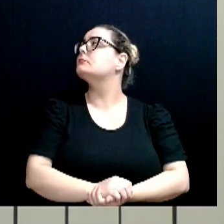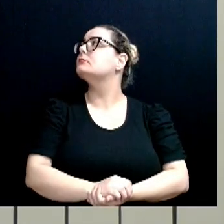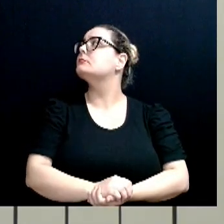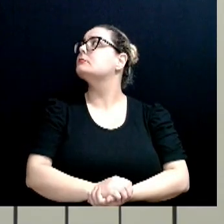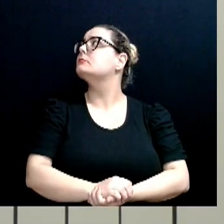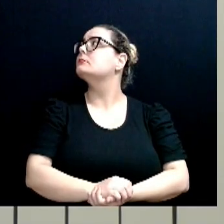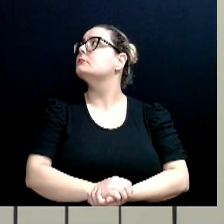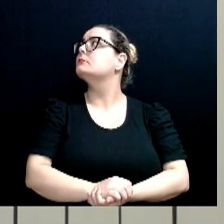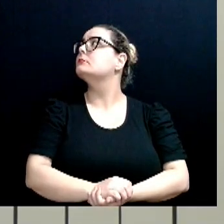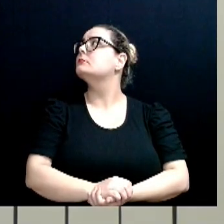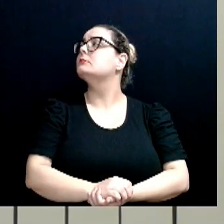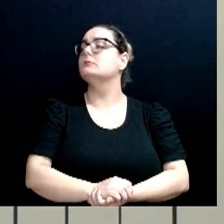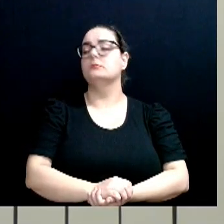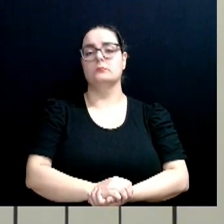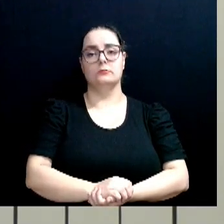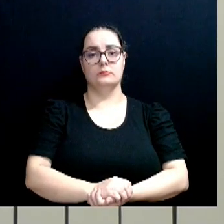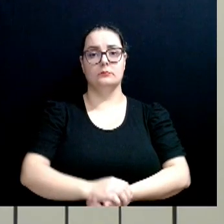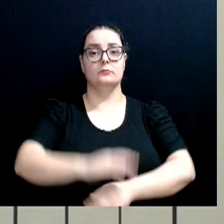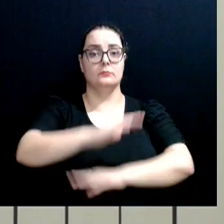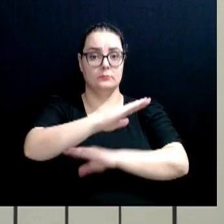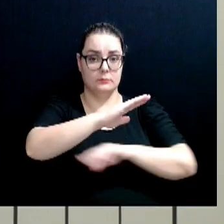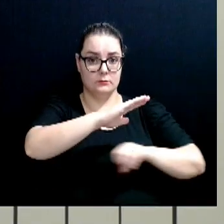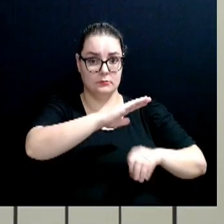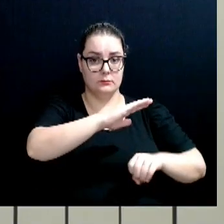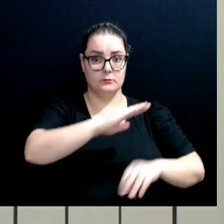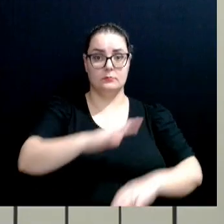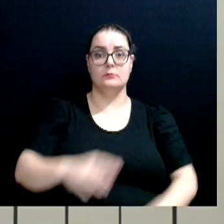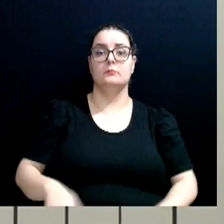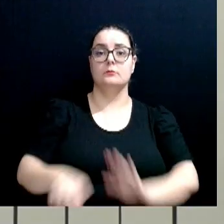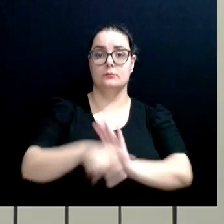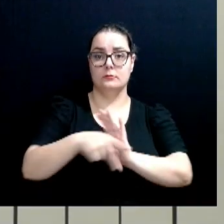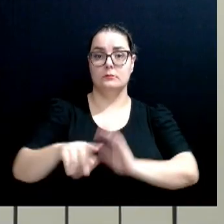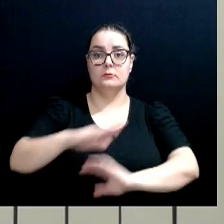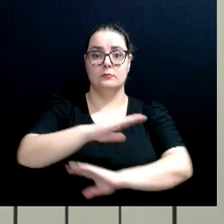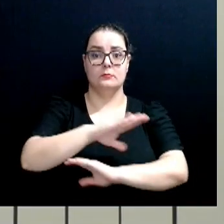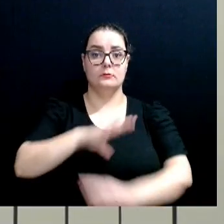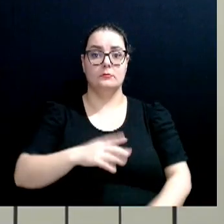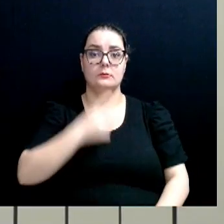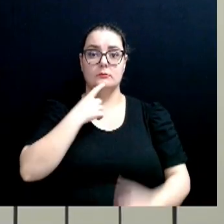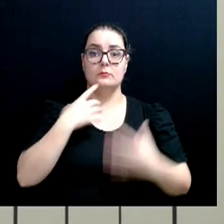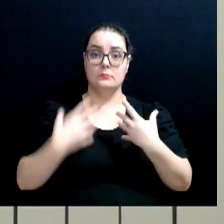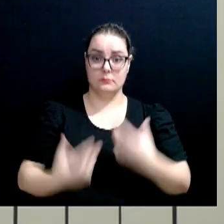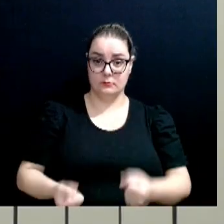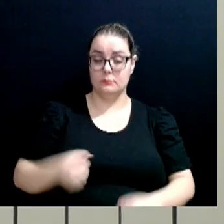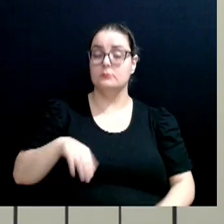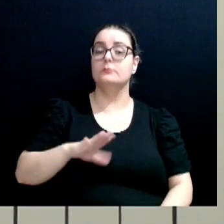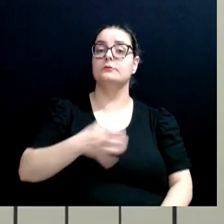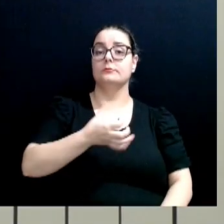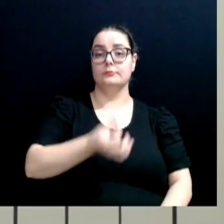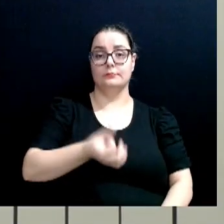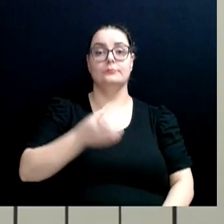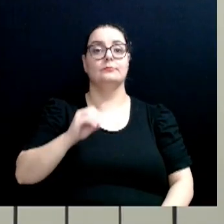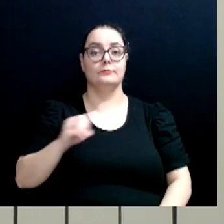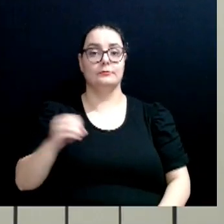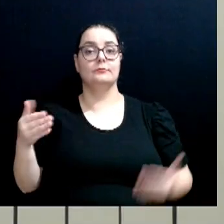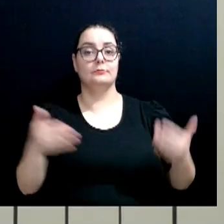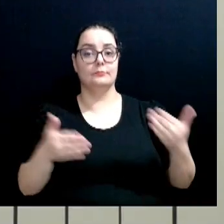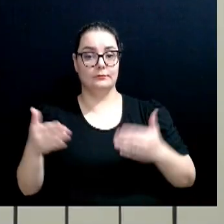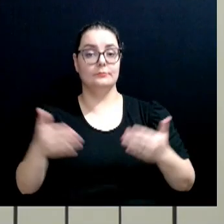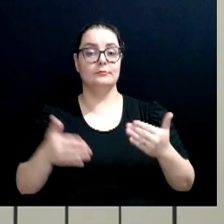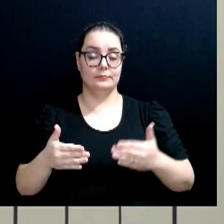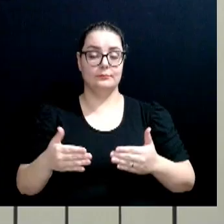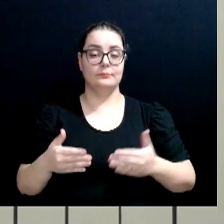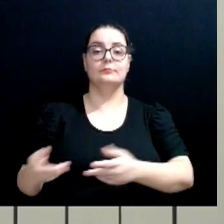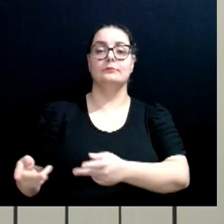O Câmara Educa da Câmara Municipal de Campinas recebeu mais de 600 participantes em visitas